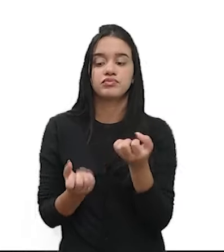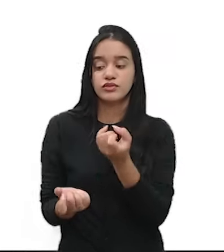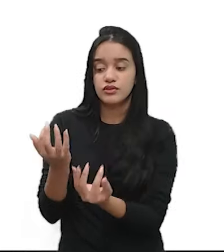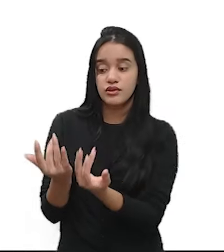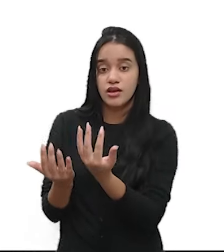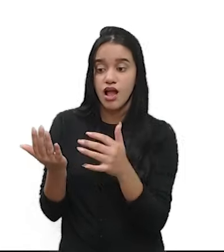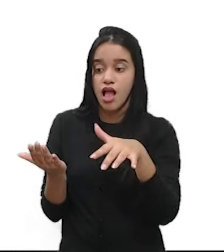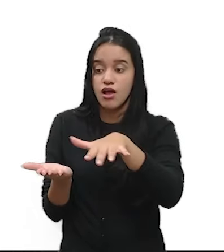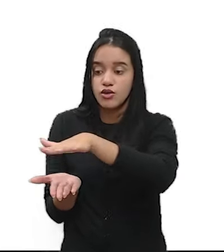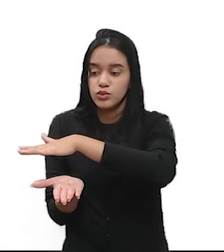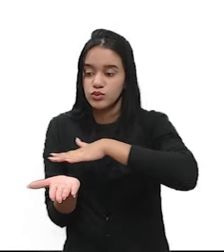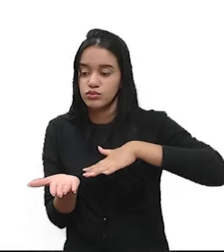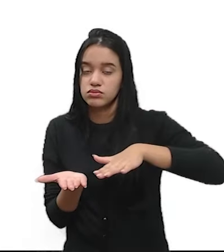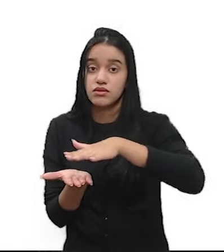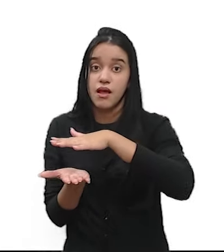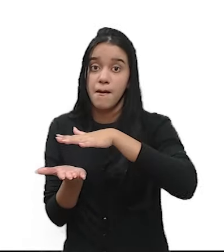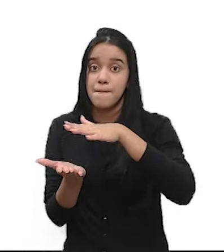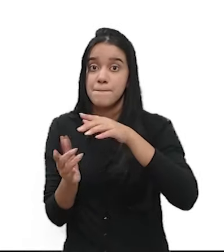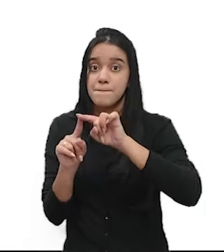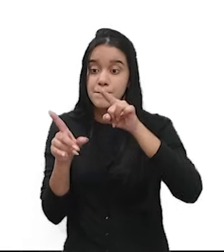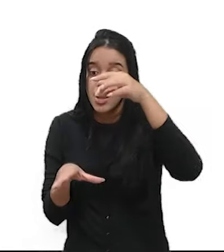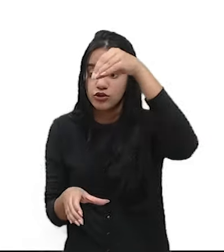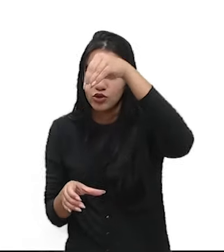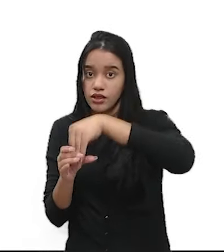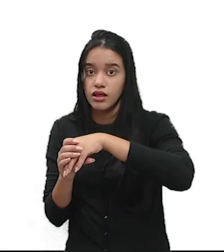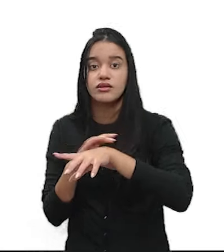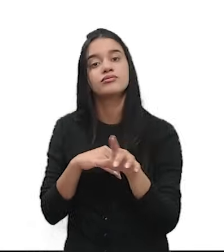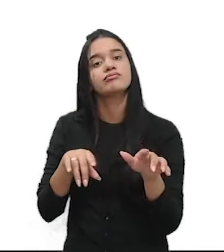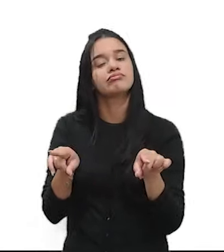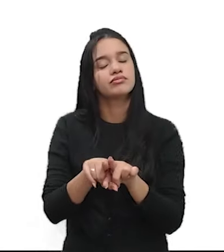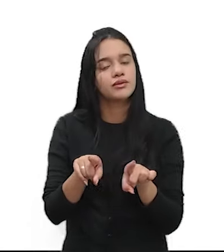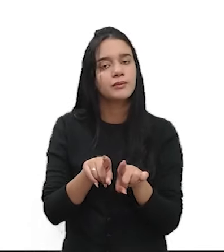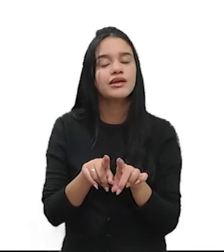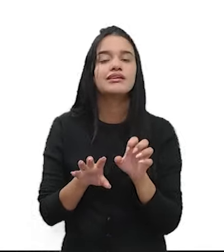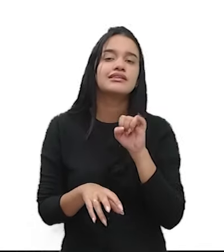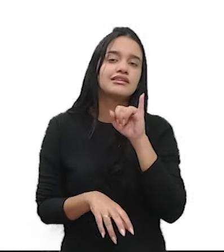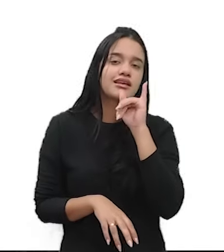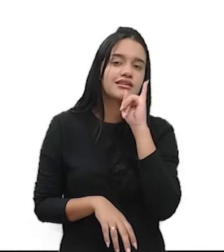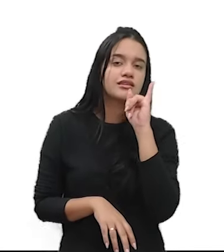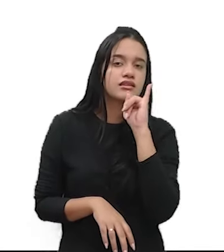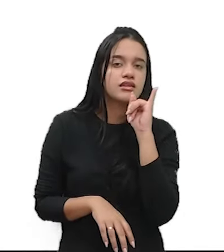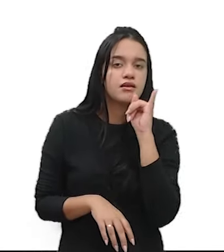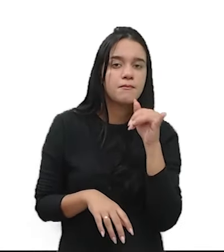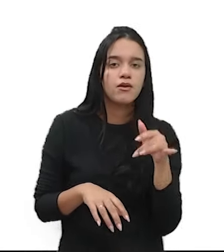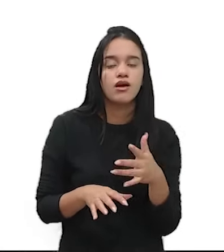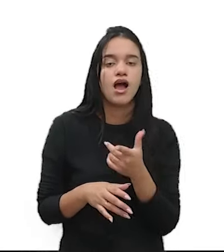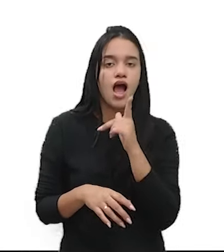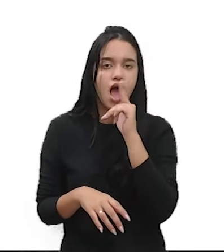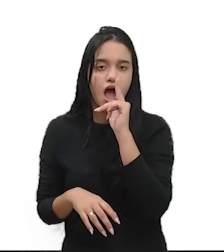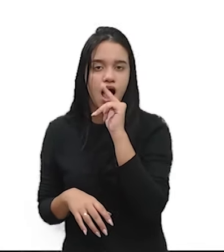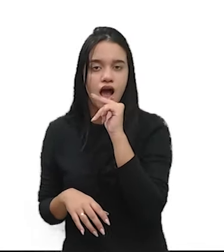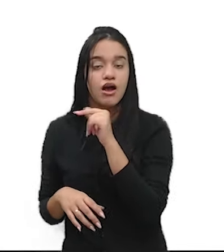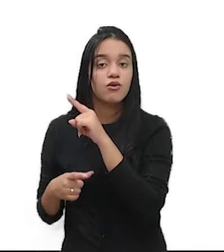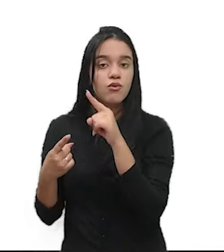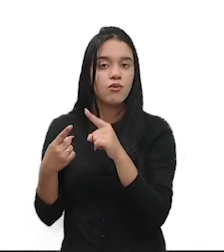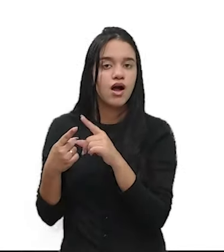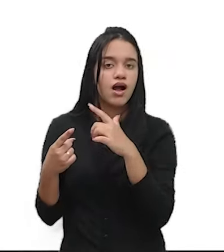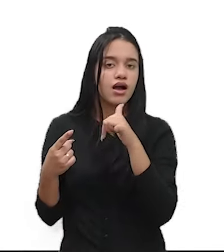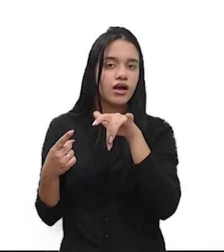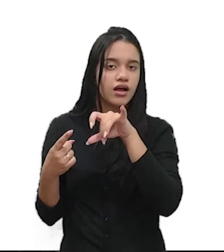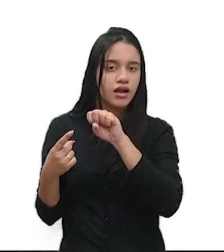na superfície Mas ele também queima no seu interior então se eu jogar água num tipo de incêndio Classe A ele